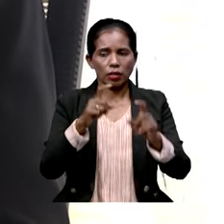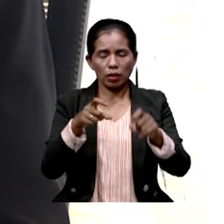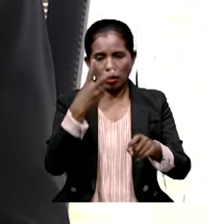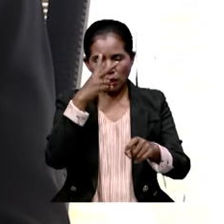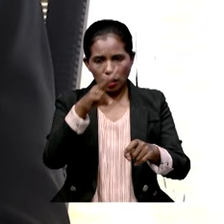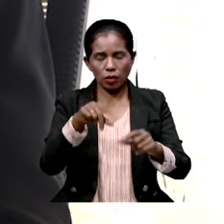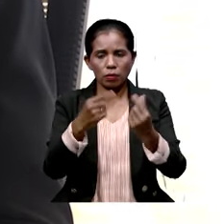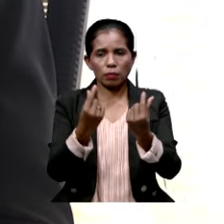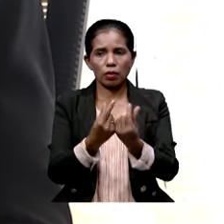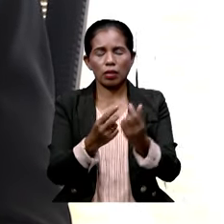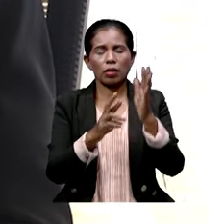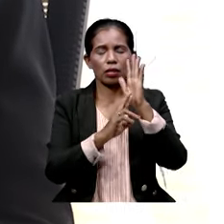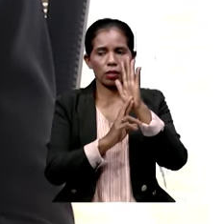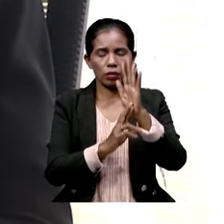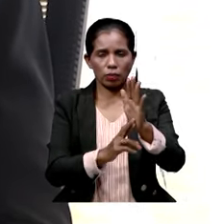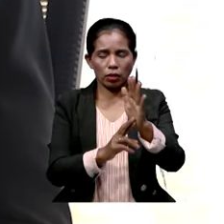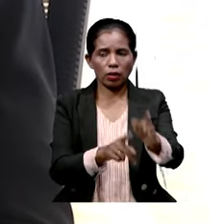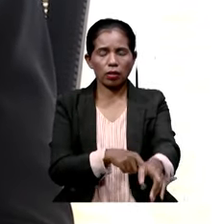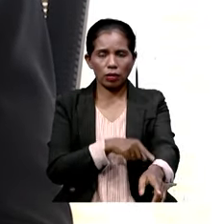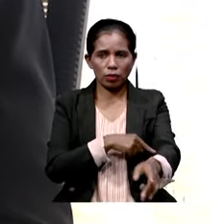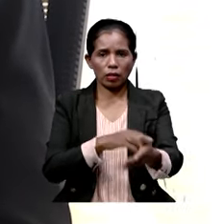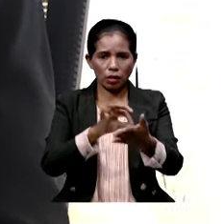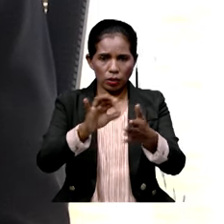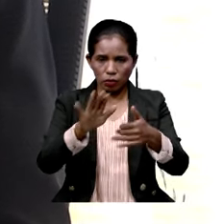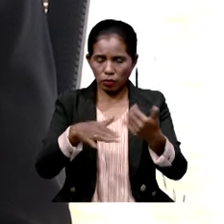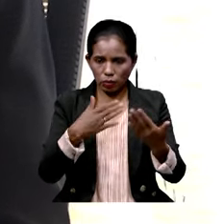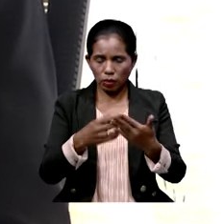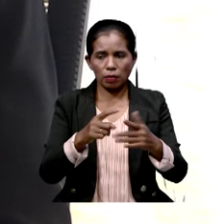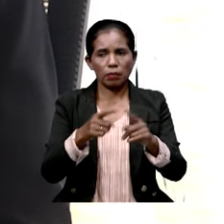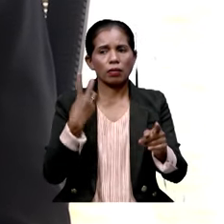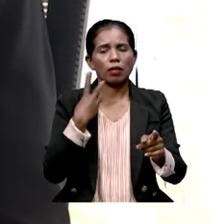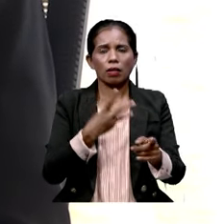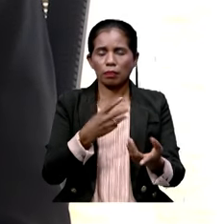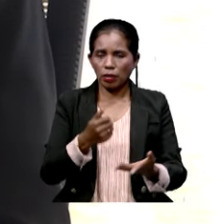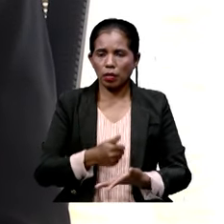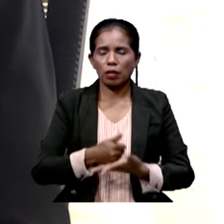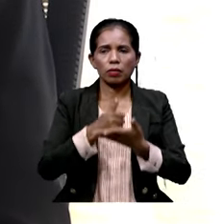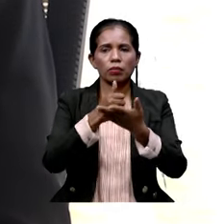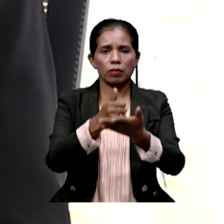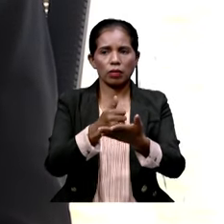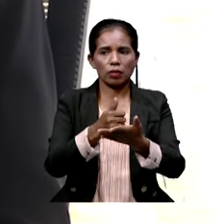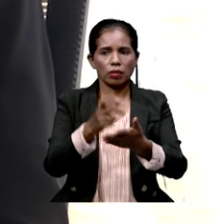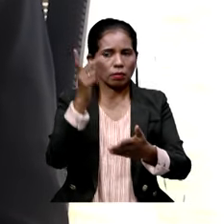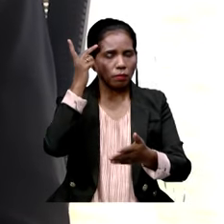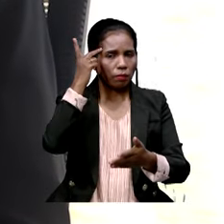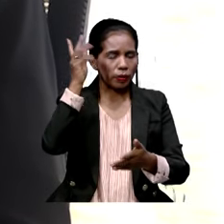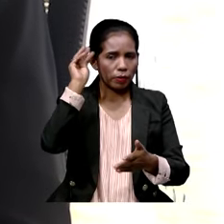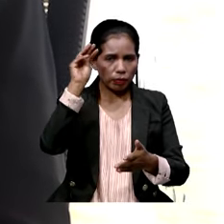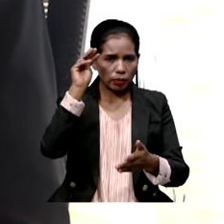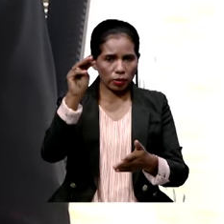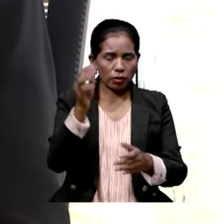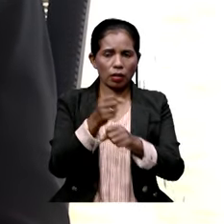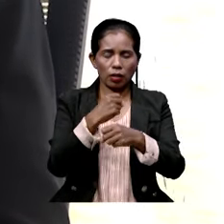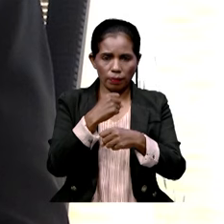O relatório e danar o que estão para descrever a situação, toma, mas bem, a mim ajuda mais o primeiro-ministro. Halo